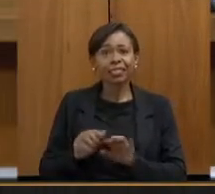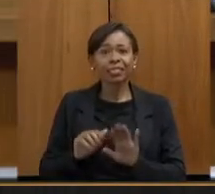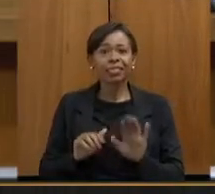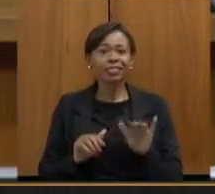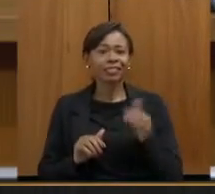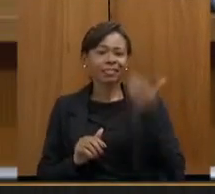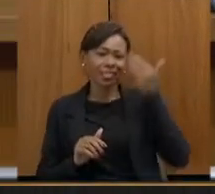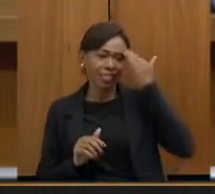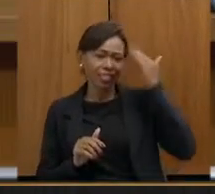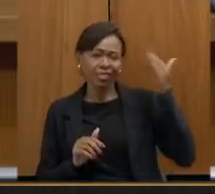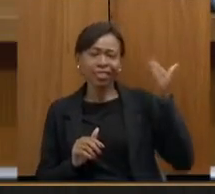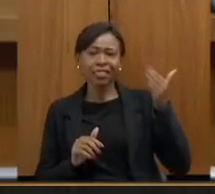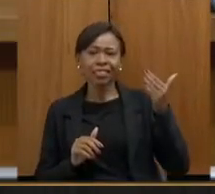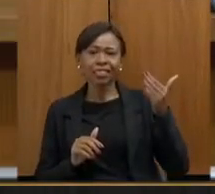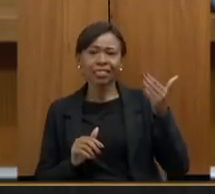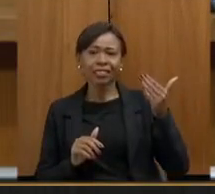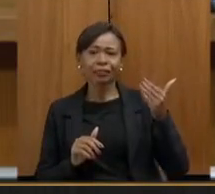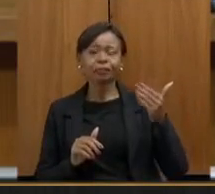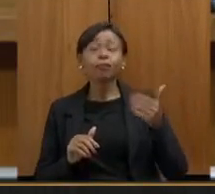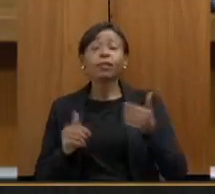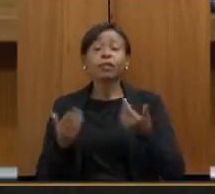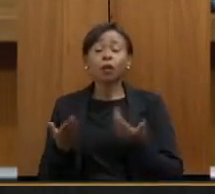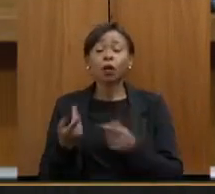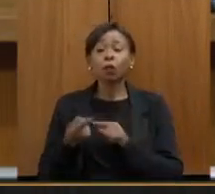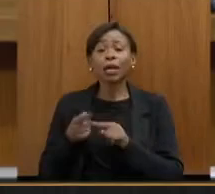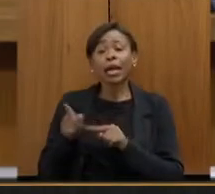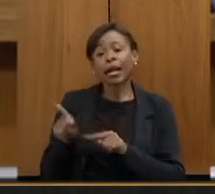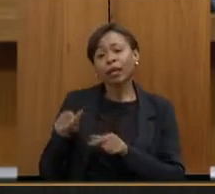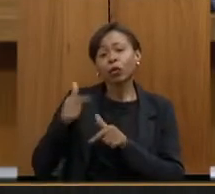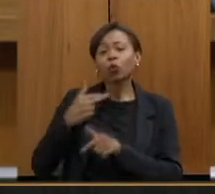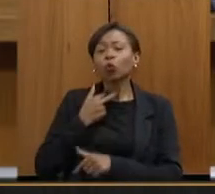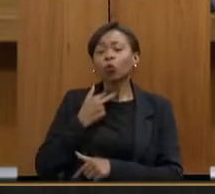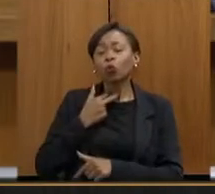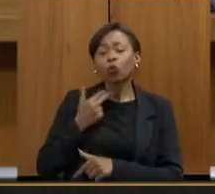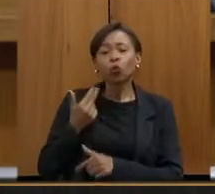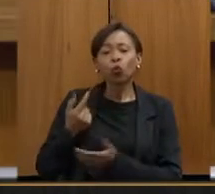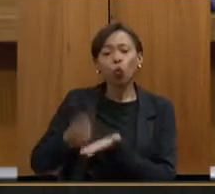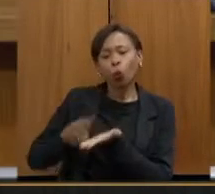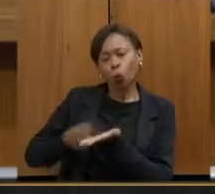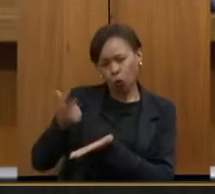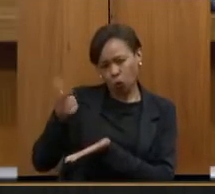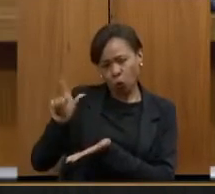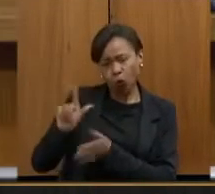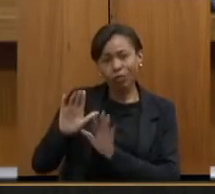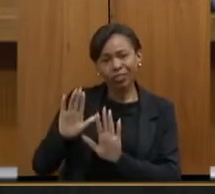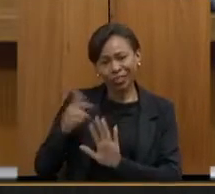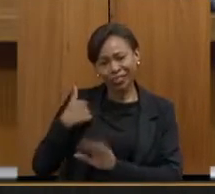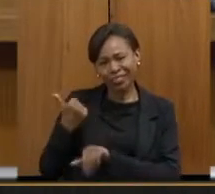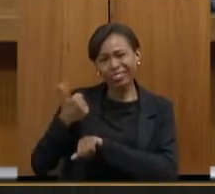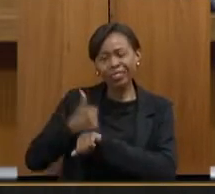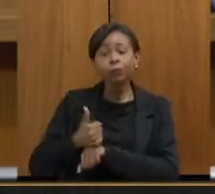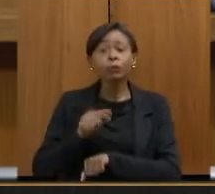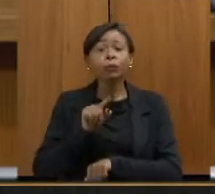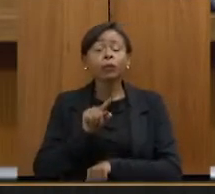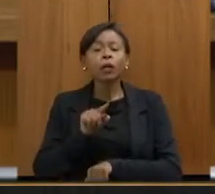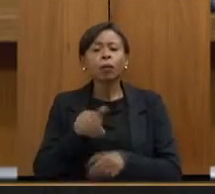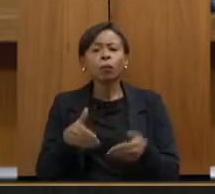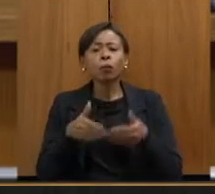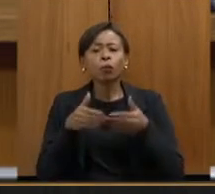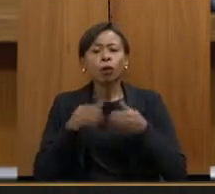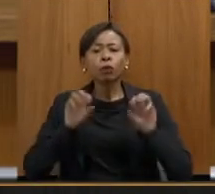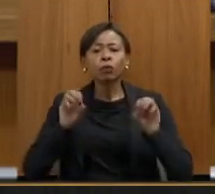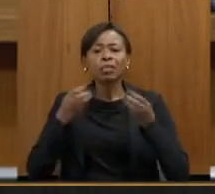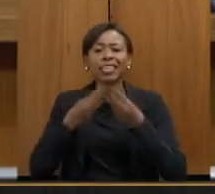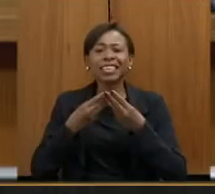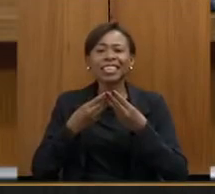Obrigada. Para uma agenda externa, eu vou pedir para a moça passar um slide anterior,